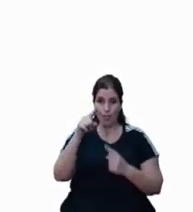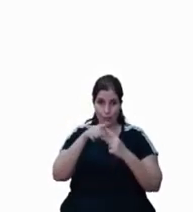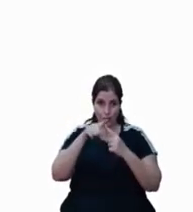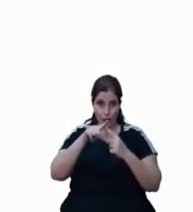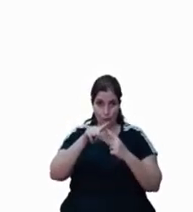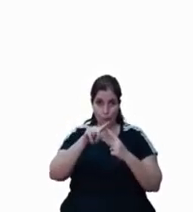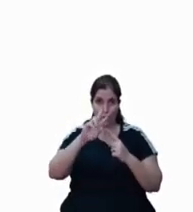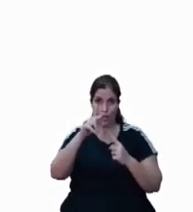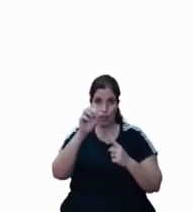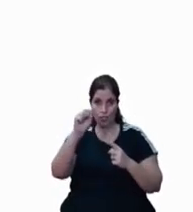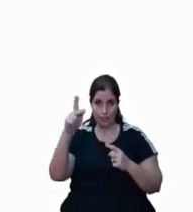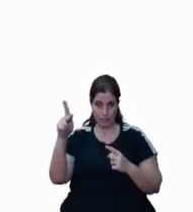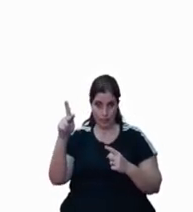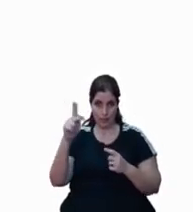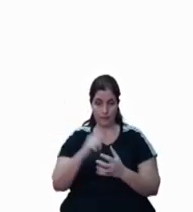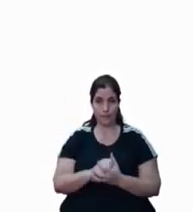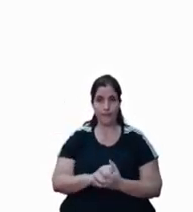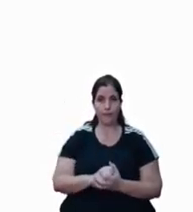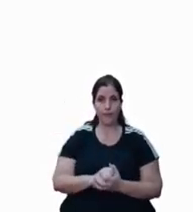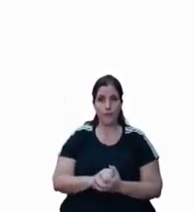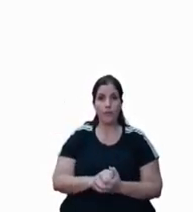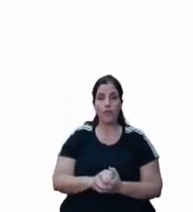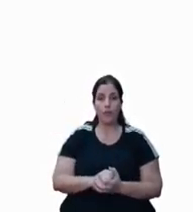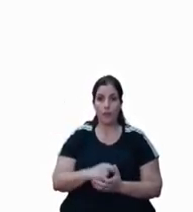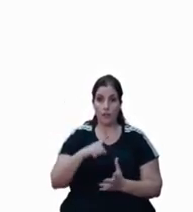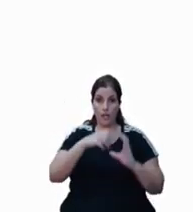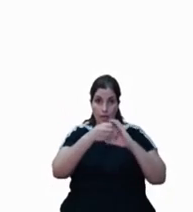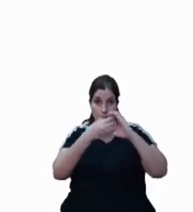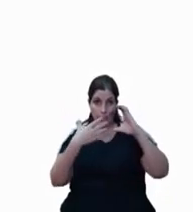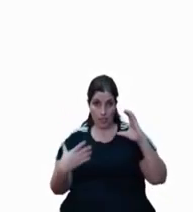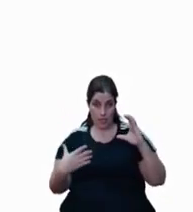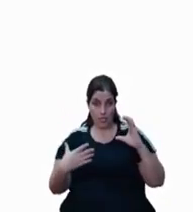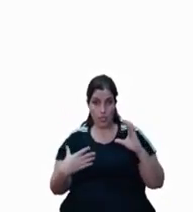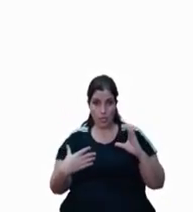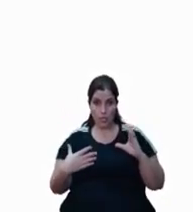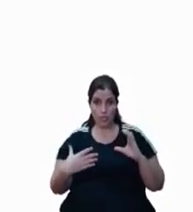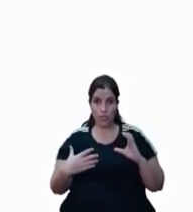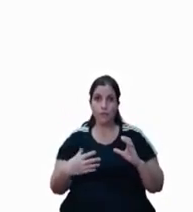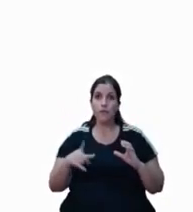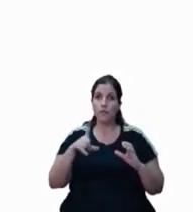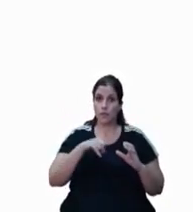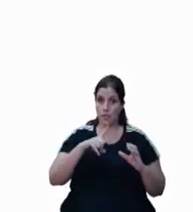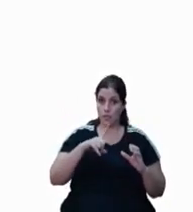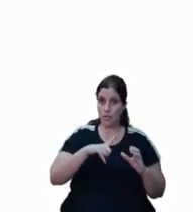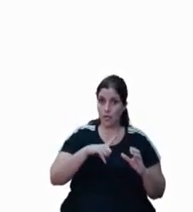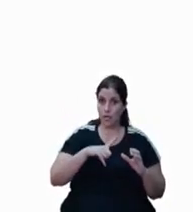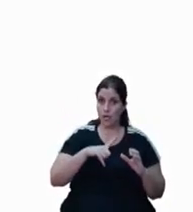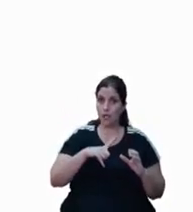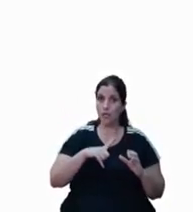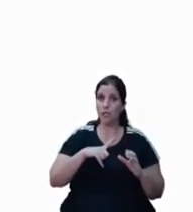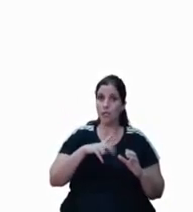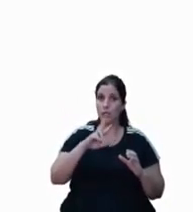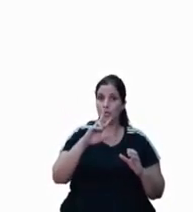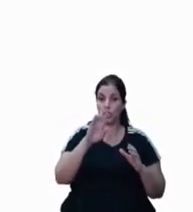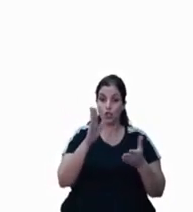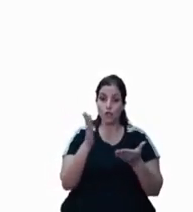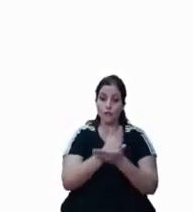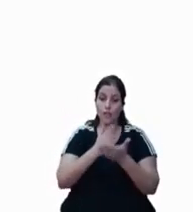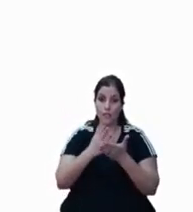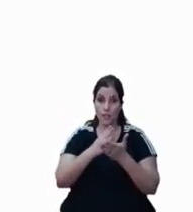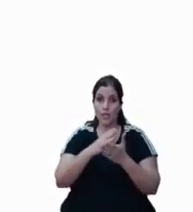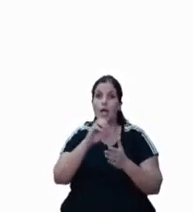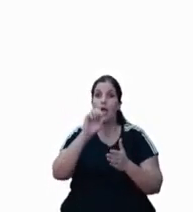HSP, há características que confiavelmente distinguem as síndromes HSP das síndromes PIL-LS.